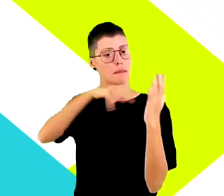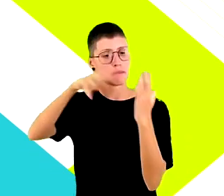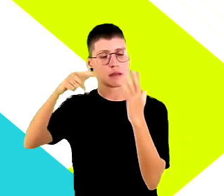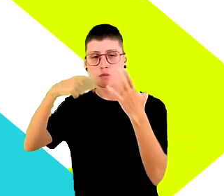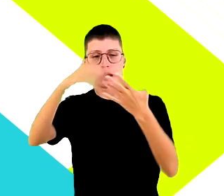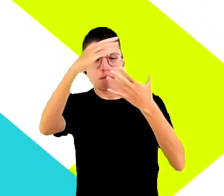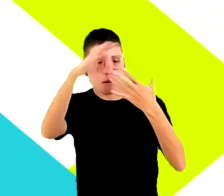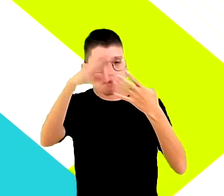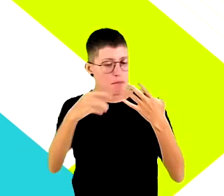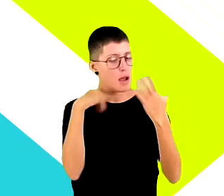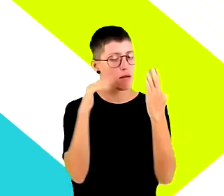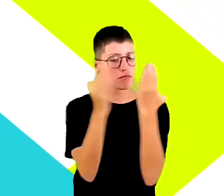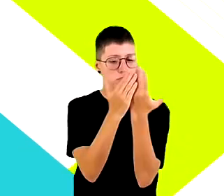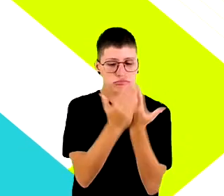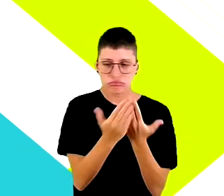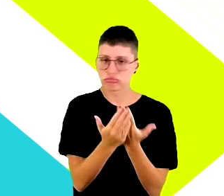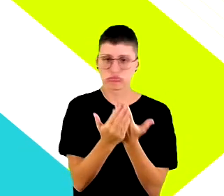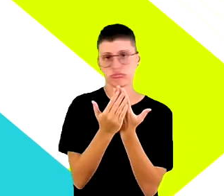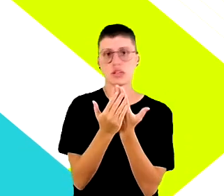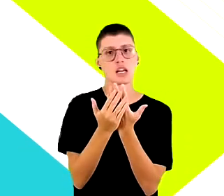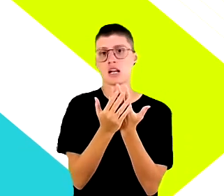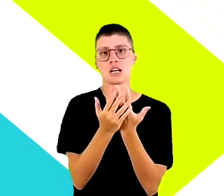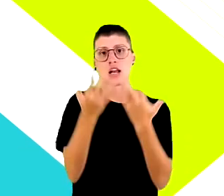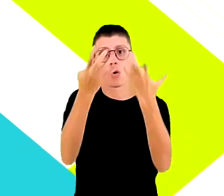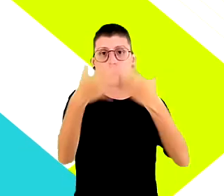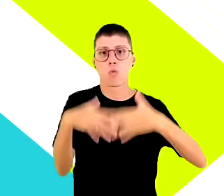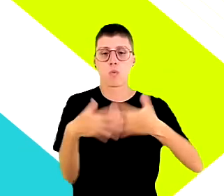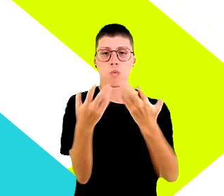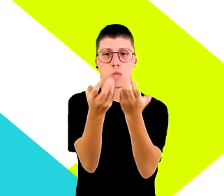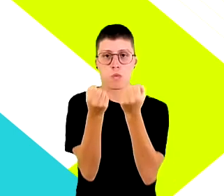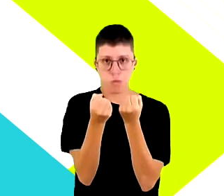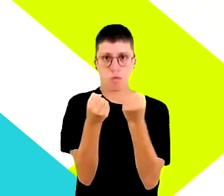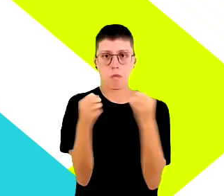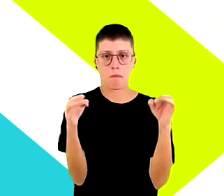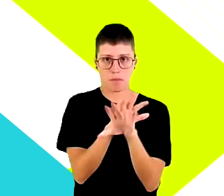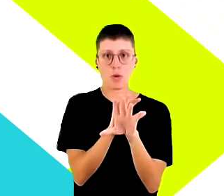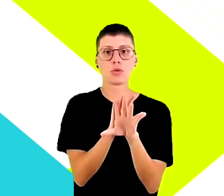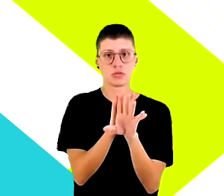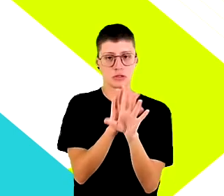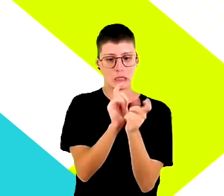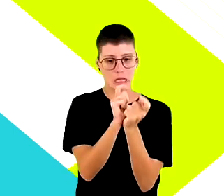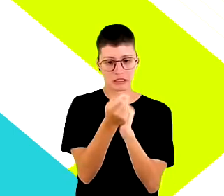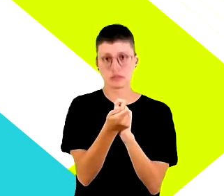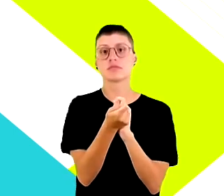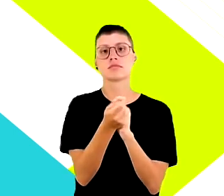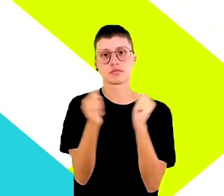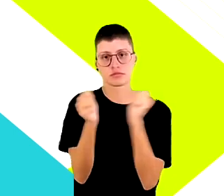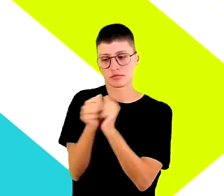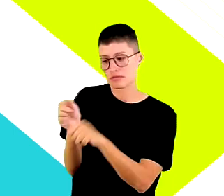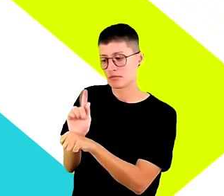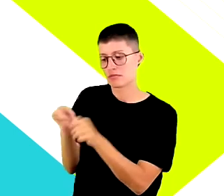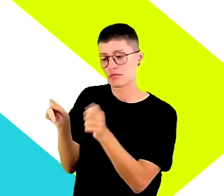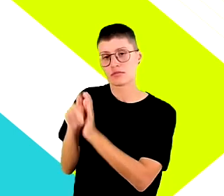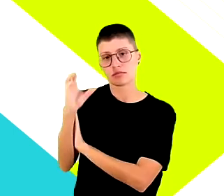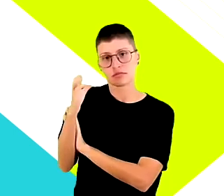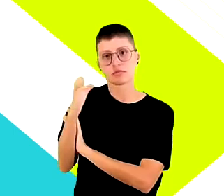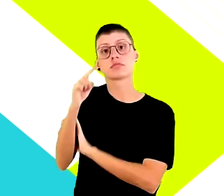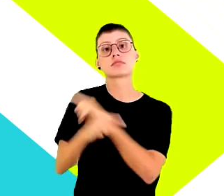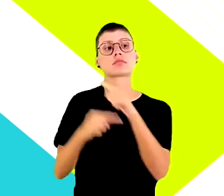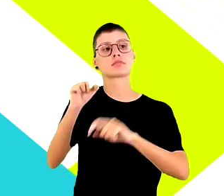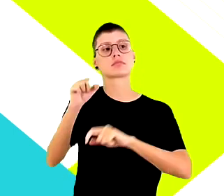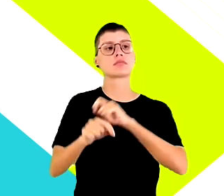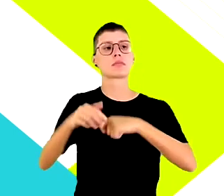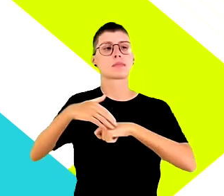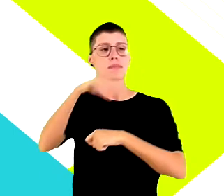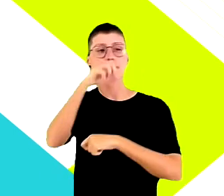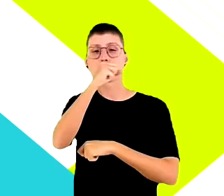um monte de site público aí para buscar os dados. Então a gente traz isso consolidado para o gestor de crédito. E por fim, né, acho que o que é super importante,